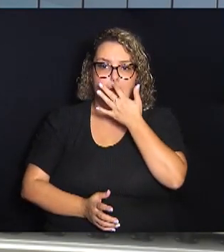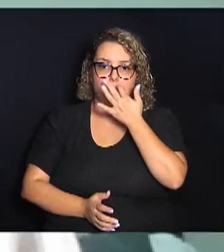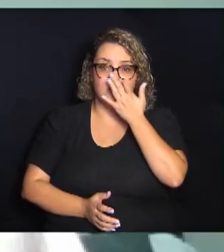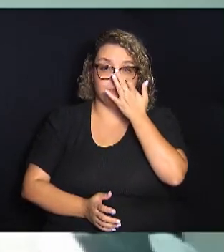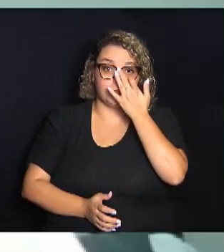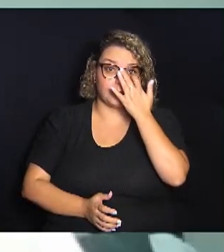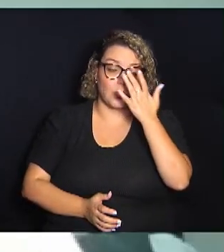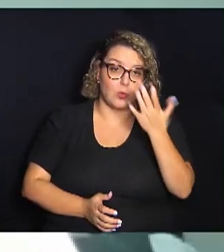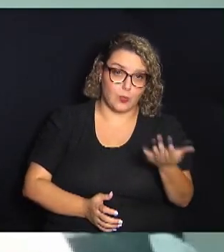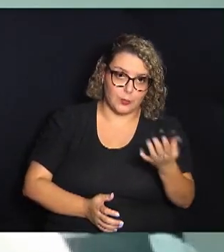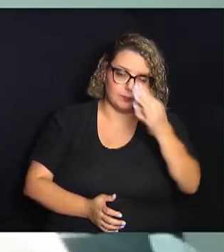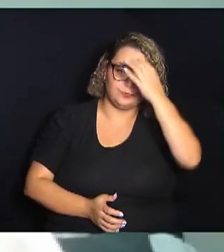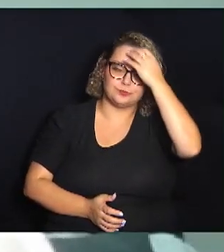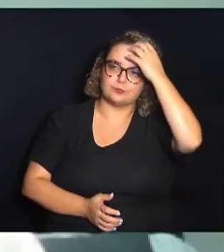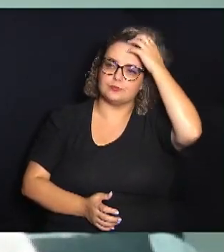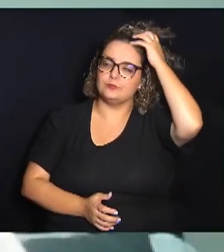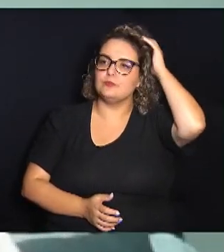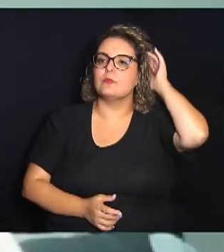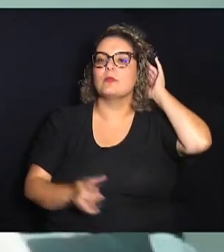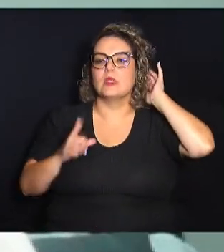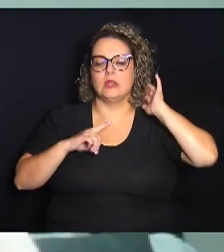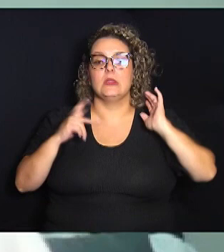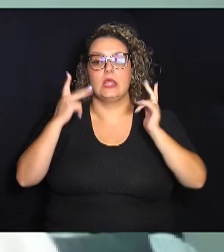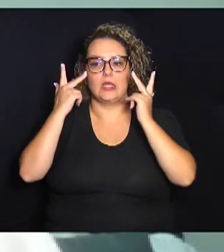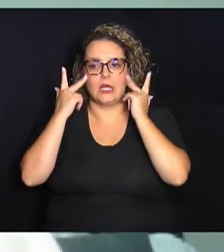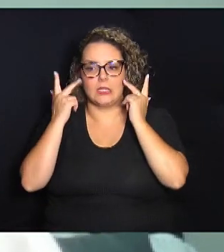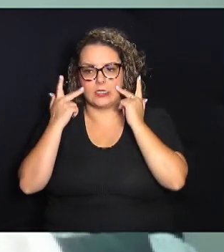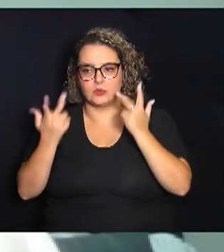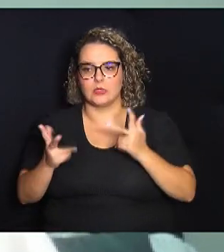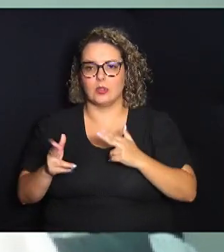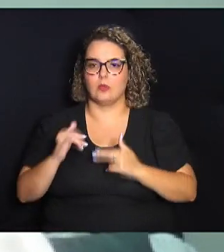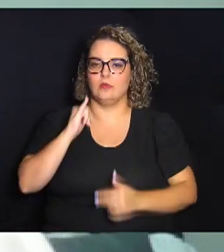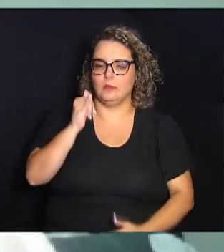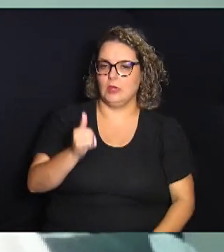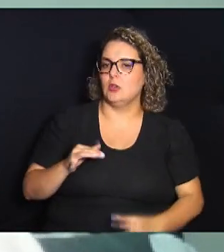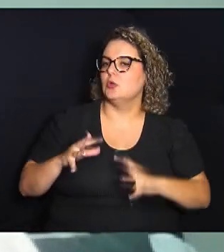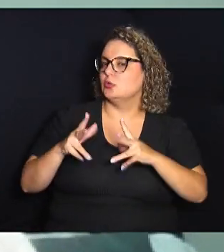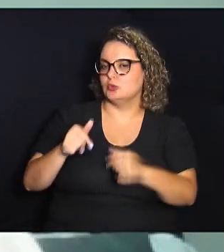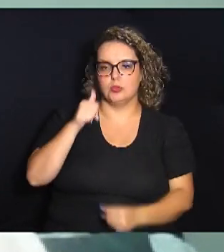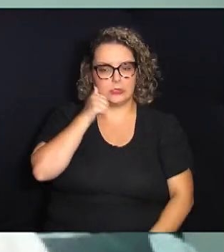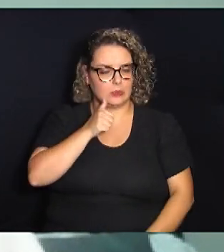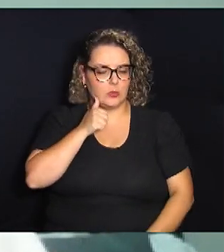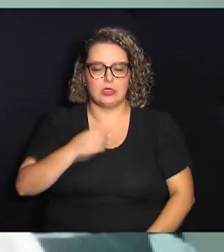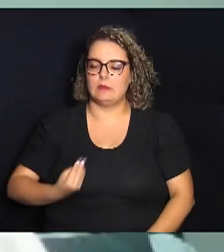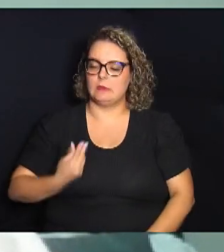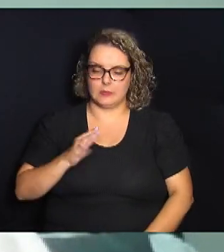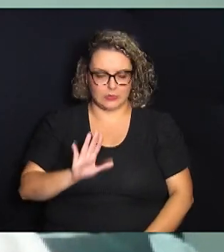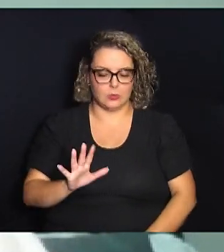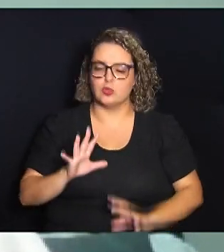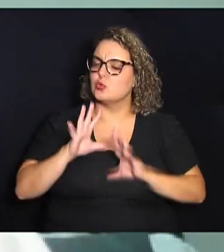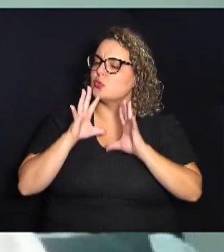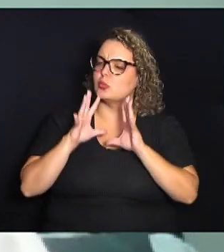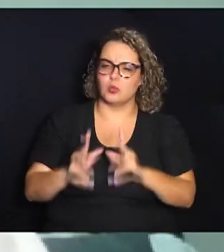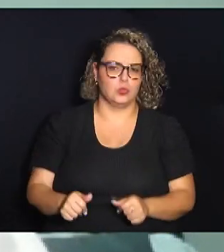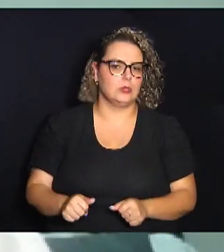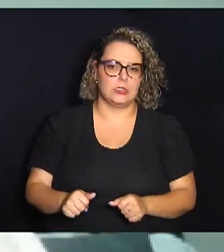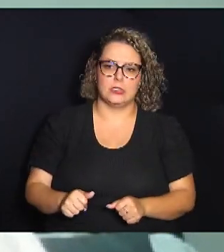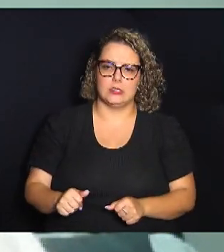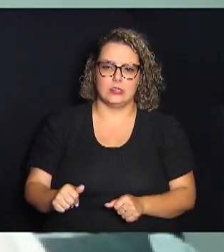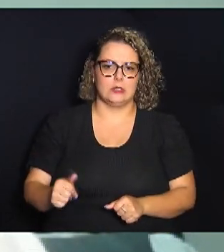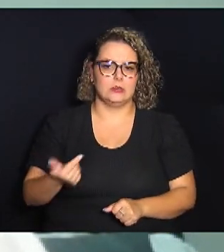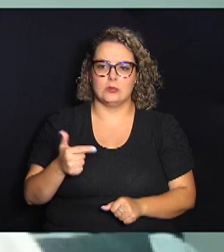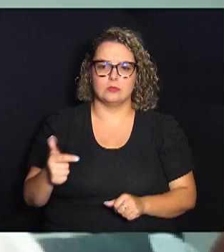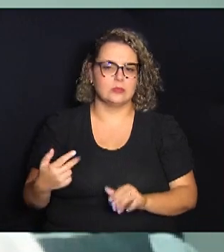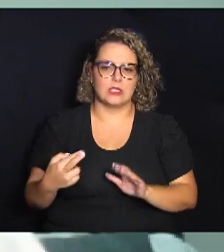Bom, existe a causa natural, né? Como eu falei para vocês, toda mulher vai passar por isso. Todas, sem